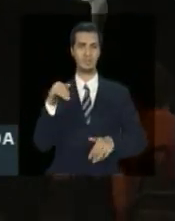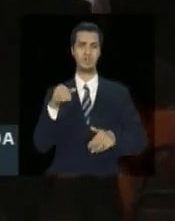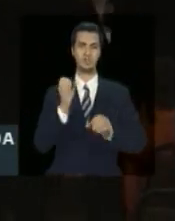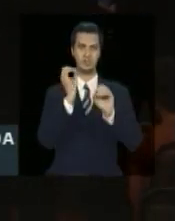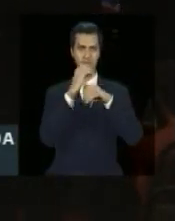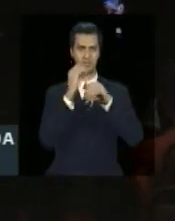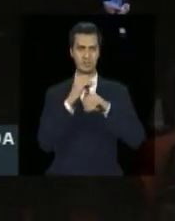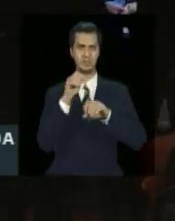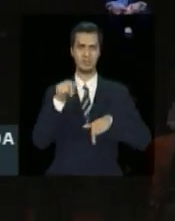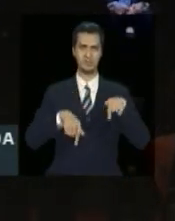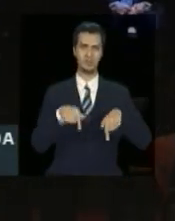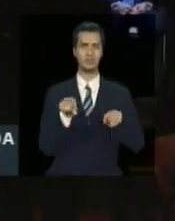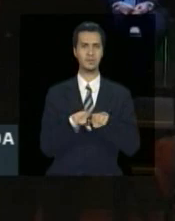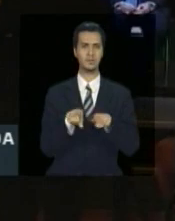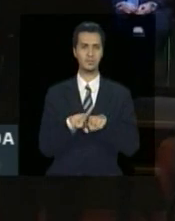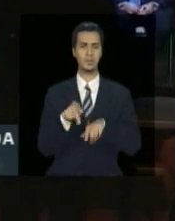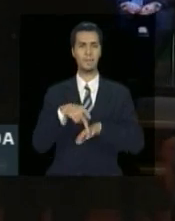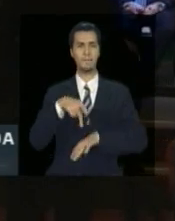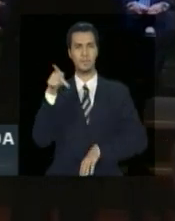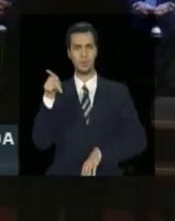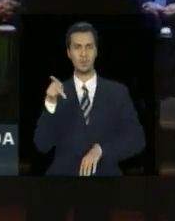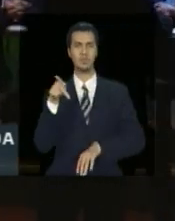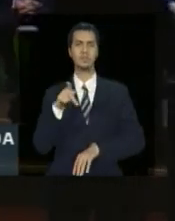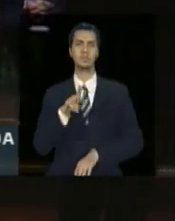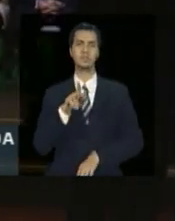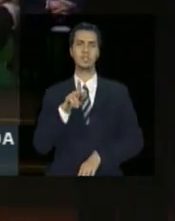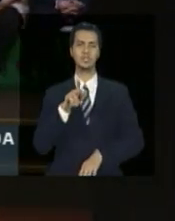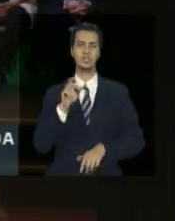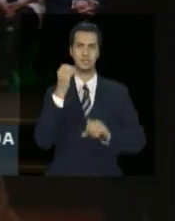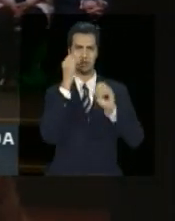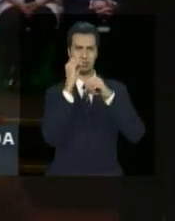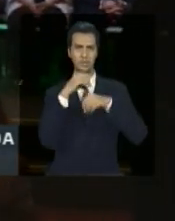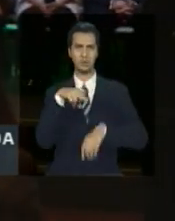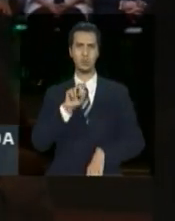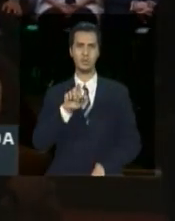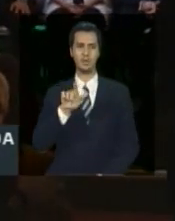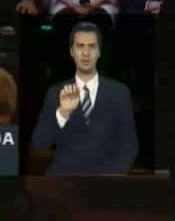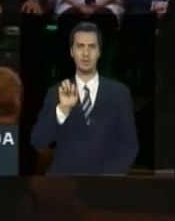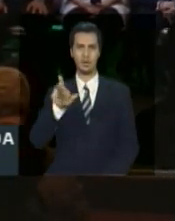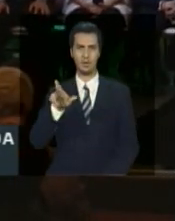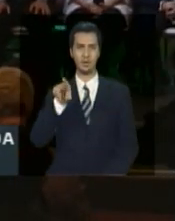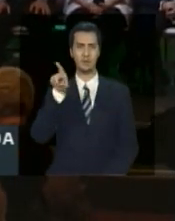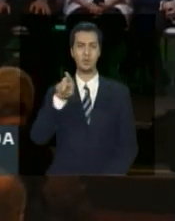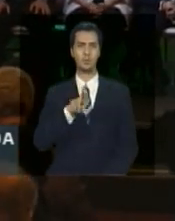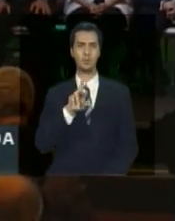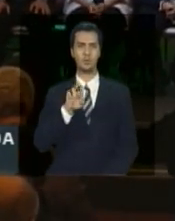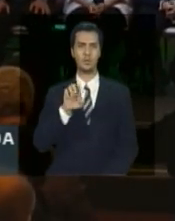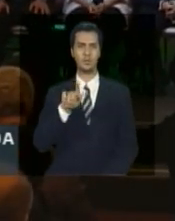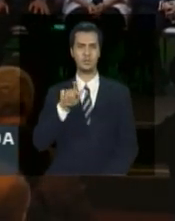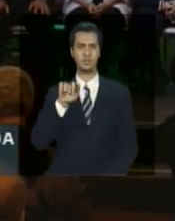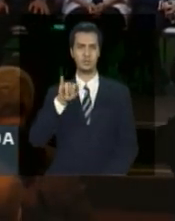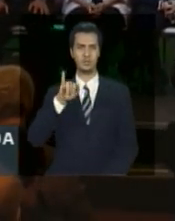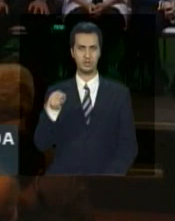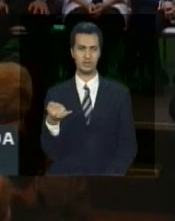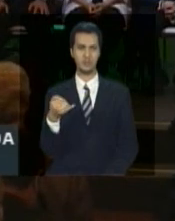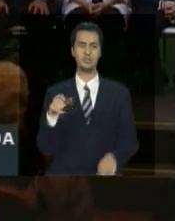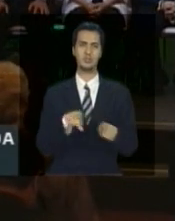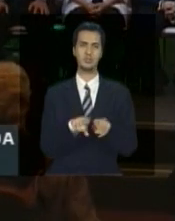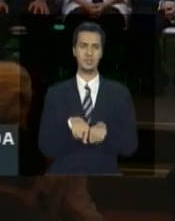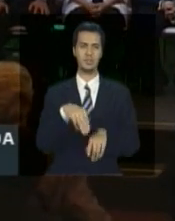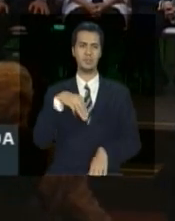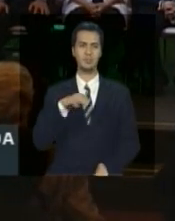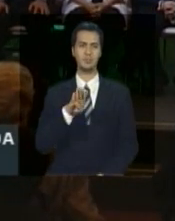em Engenharia Nuclear pela Universidade Federal do Rio de Janeiro e MBA em Economia pela Fundação